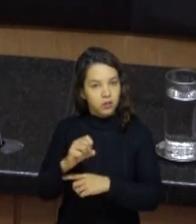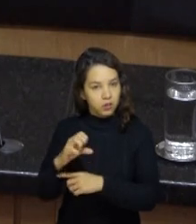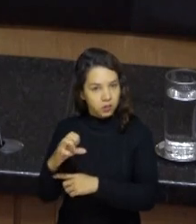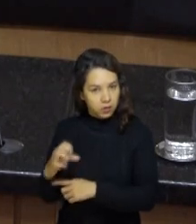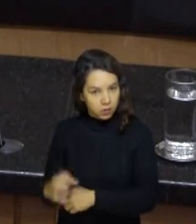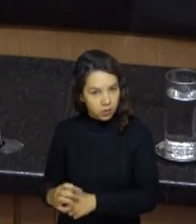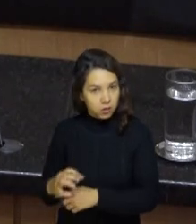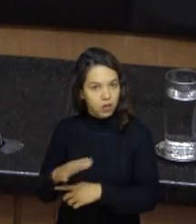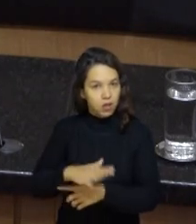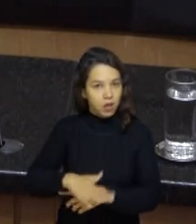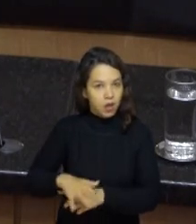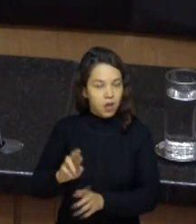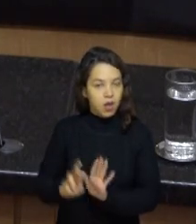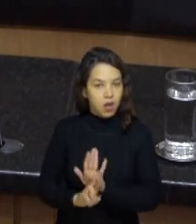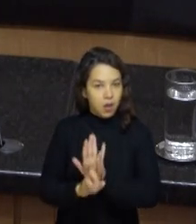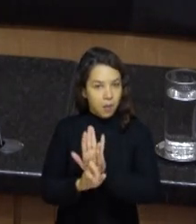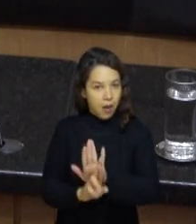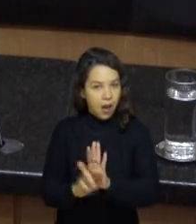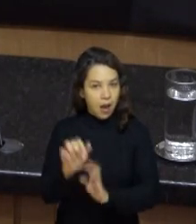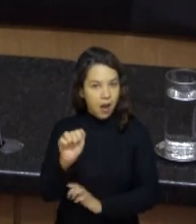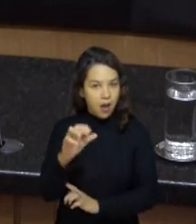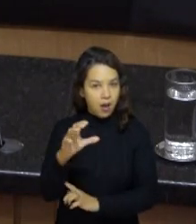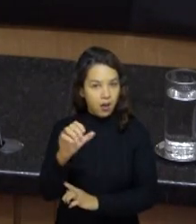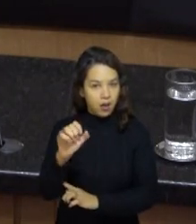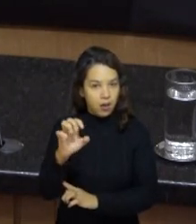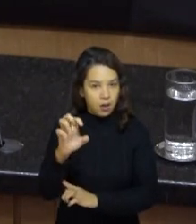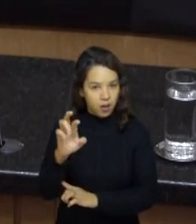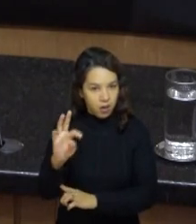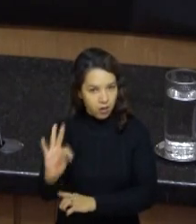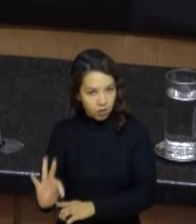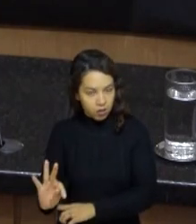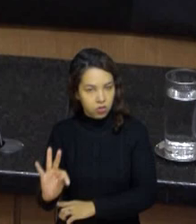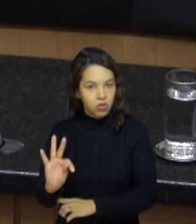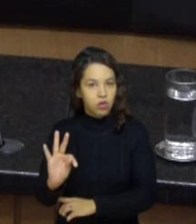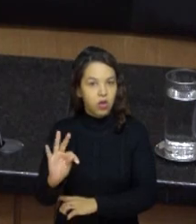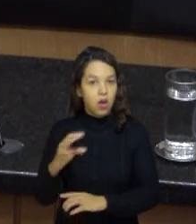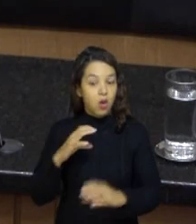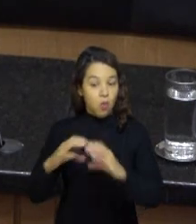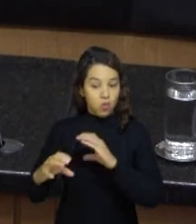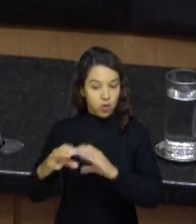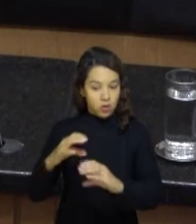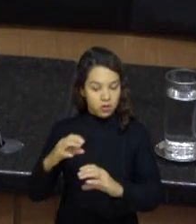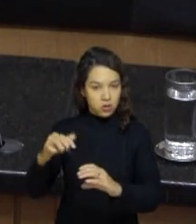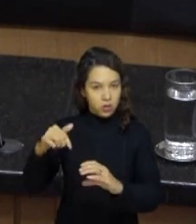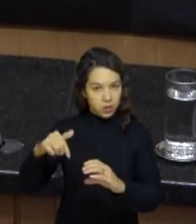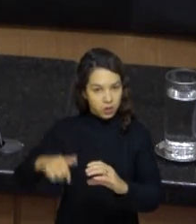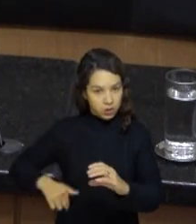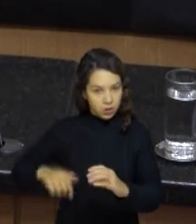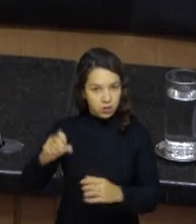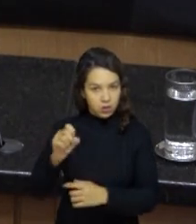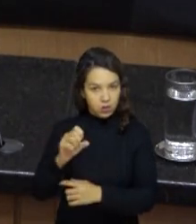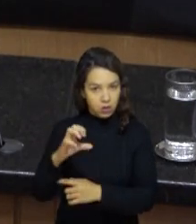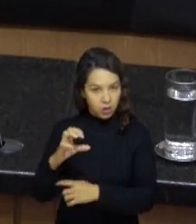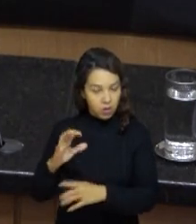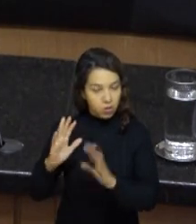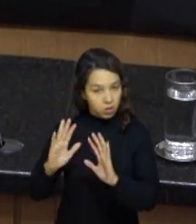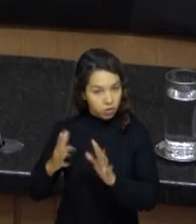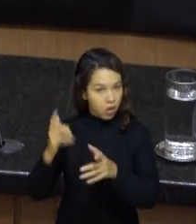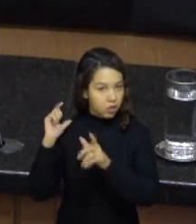comendador Ranieri. A comunicação catarinense, ela tem um pressuposto de fundamento ético de credibilidade. E o Grupo